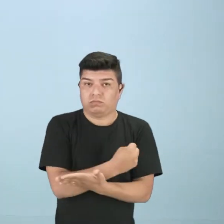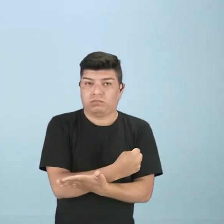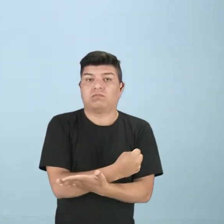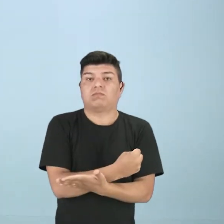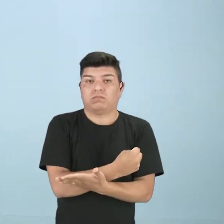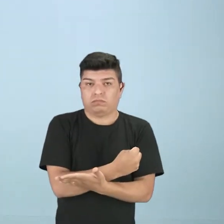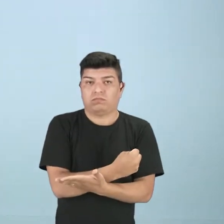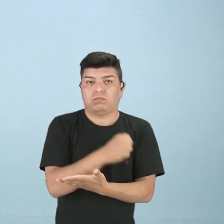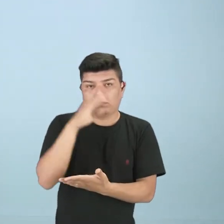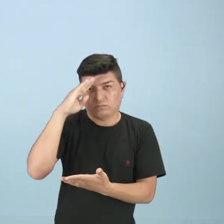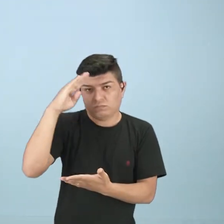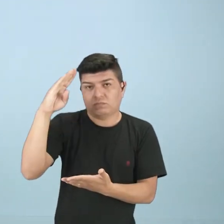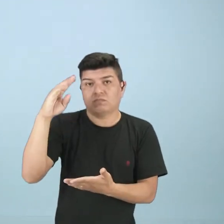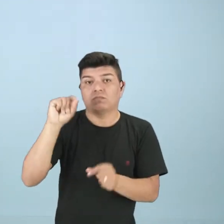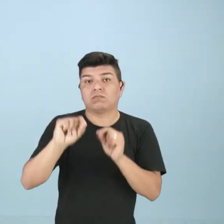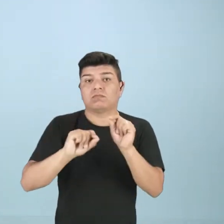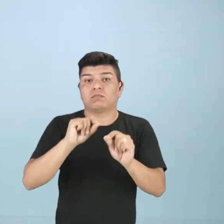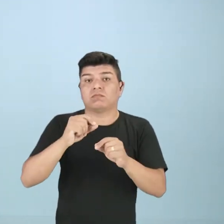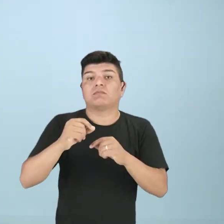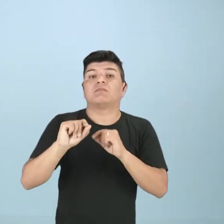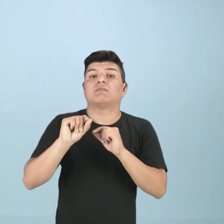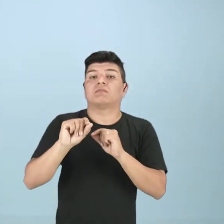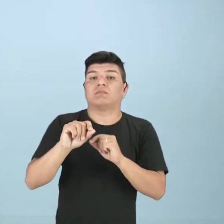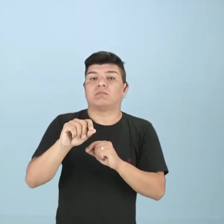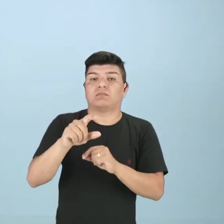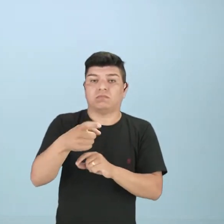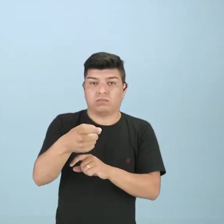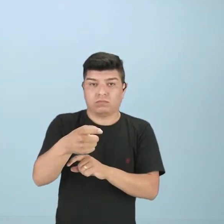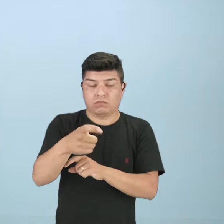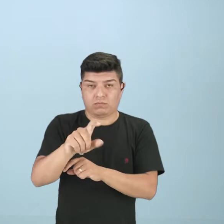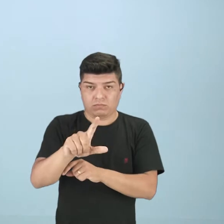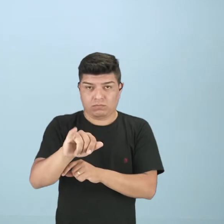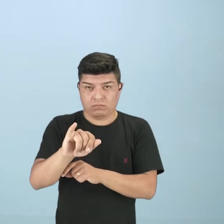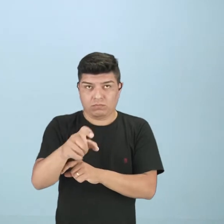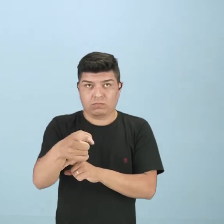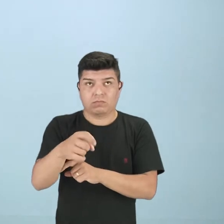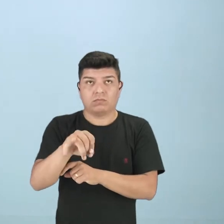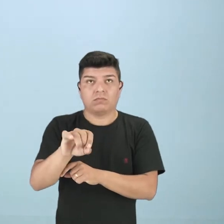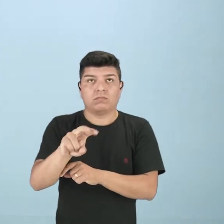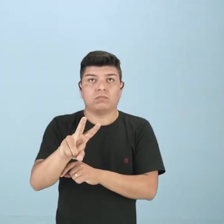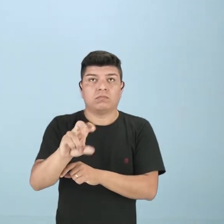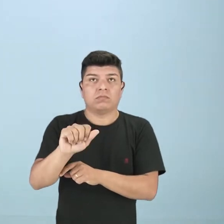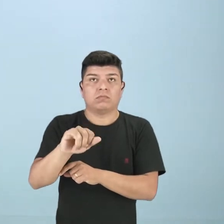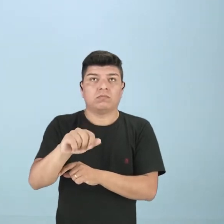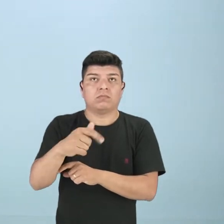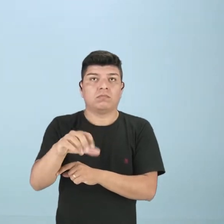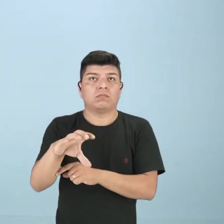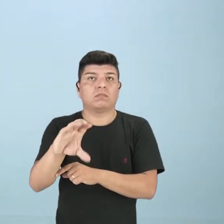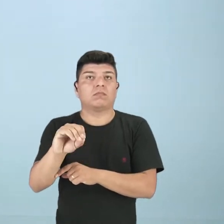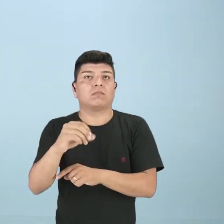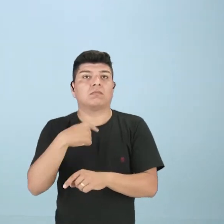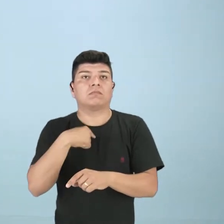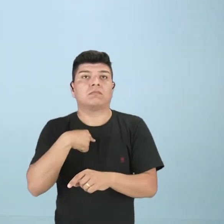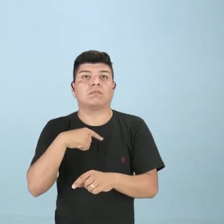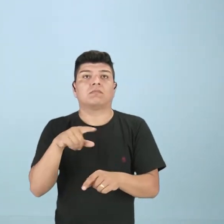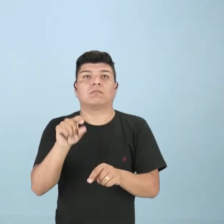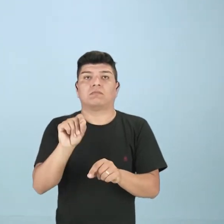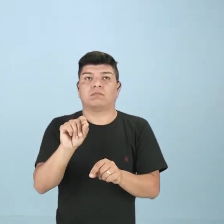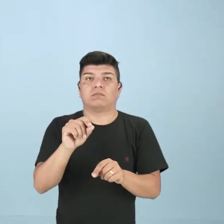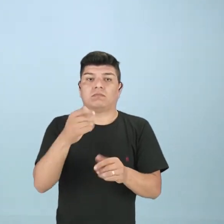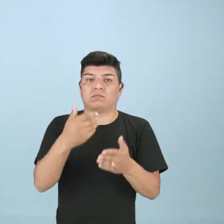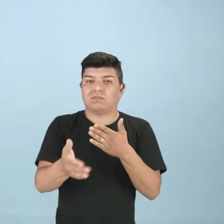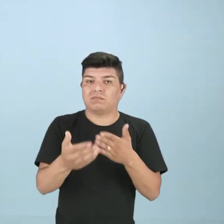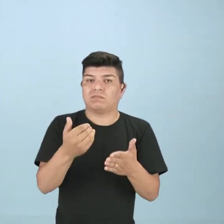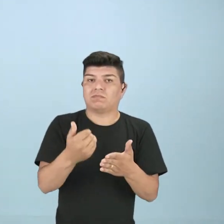suas substâncias, né, através de um processo chamado de lixiviação. Aí, e com isso, né, o solo vai